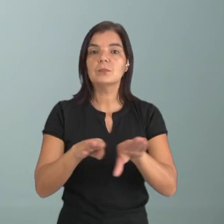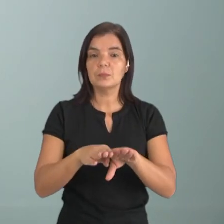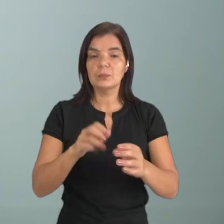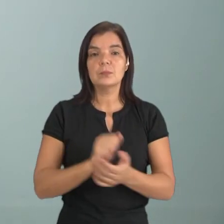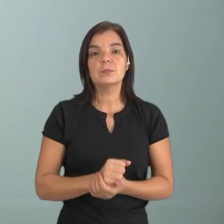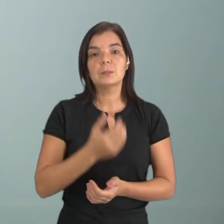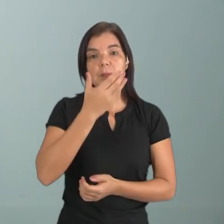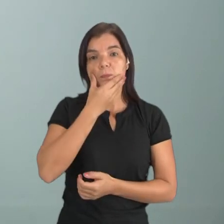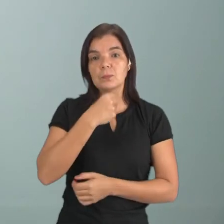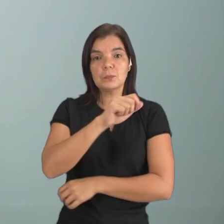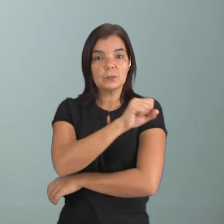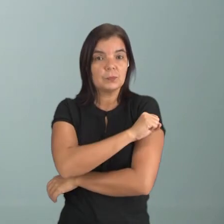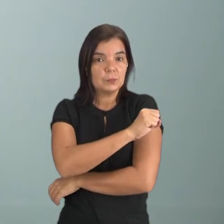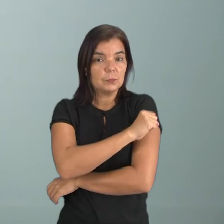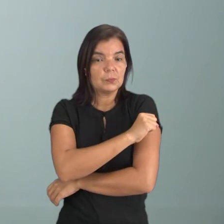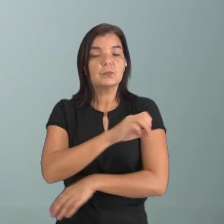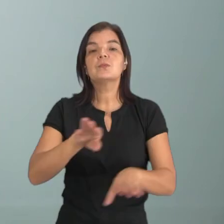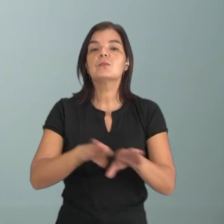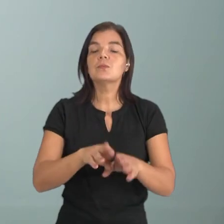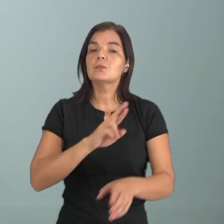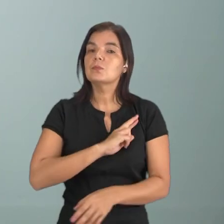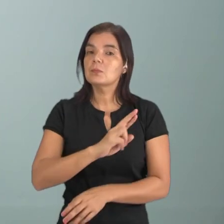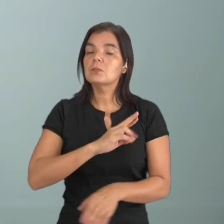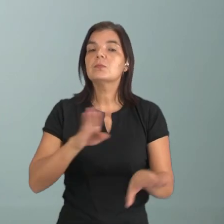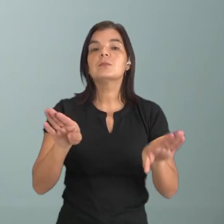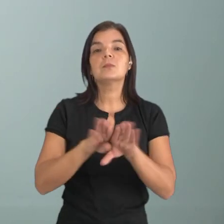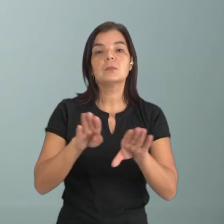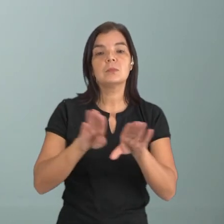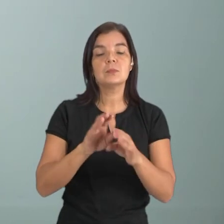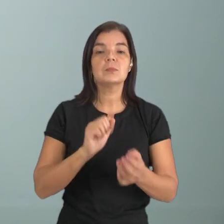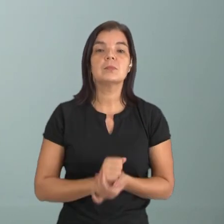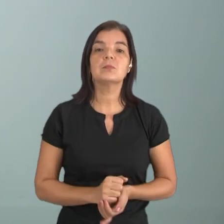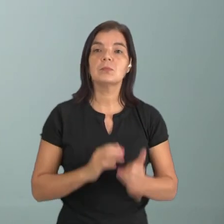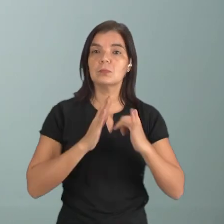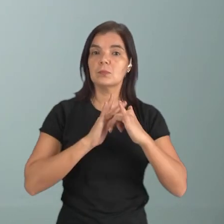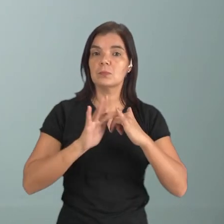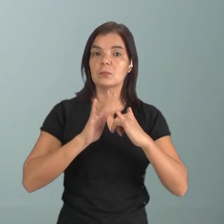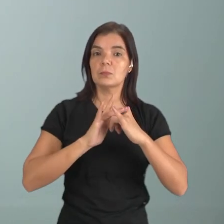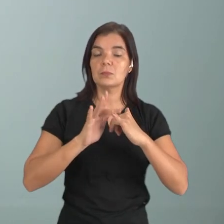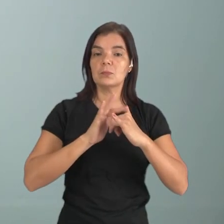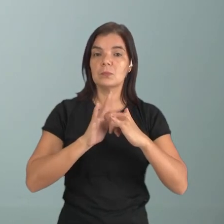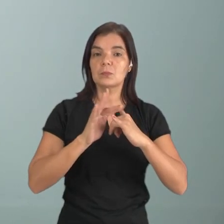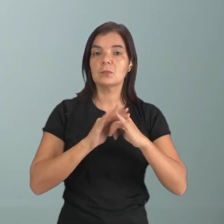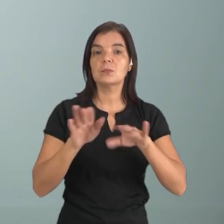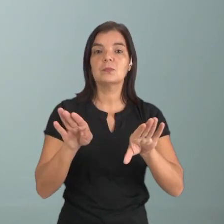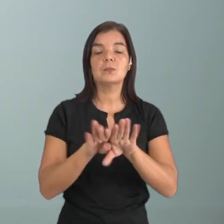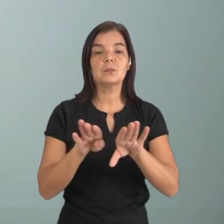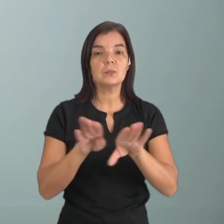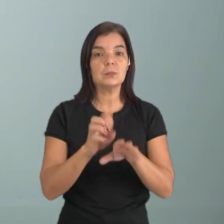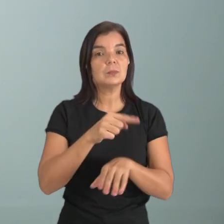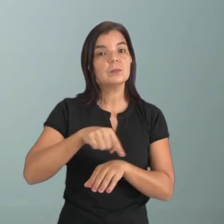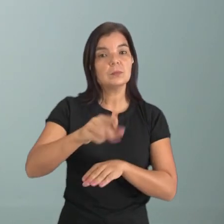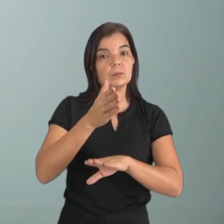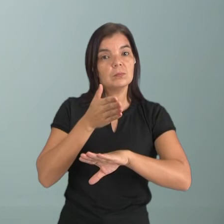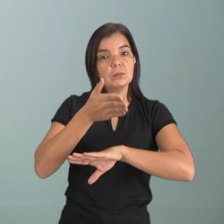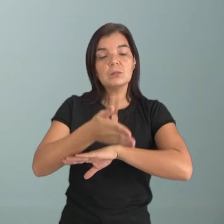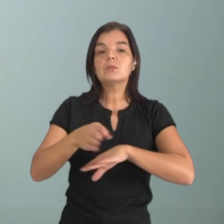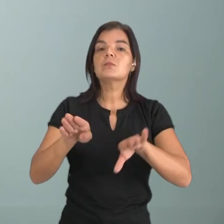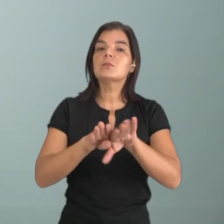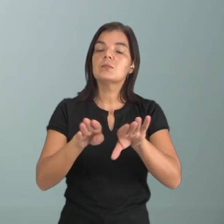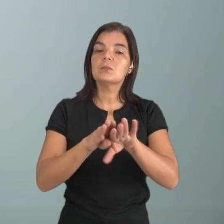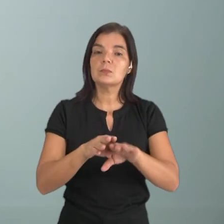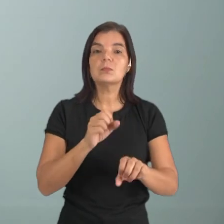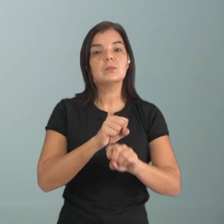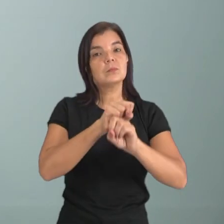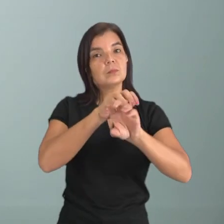Os meninos do 8º ano, ensino religioso, e também lá no YouTube, vocês acessam lá web